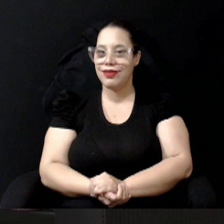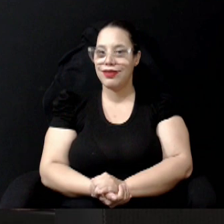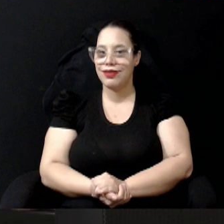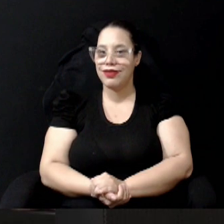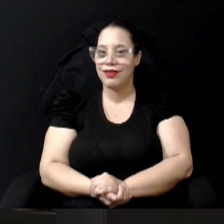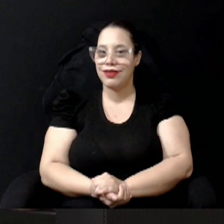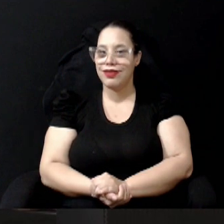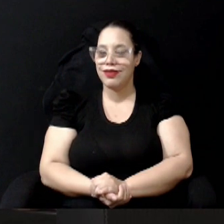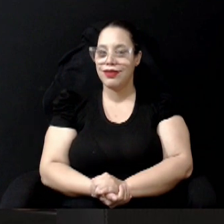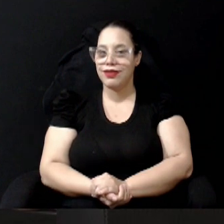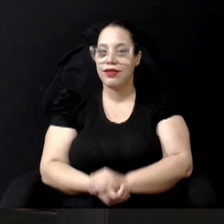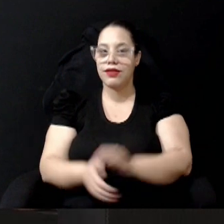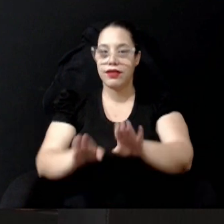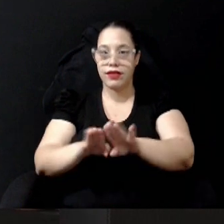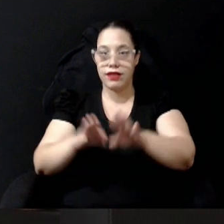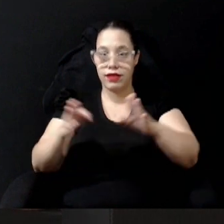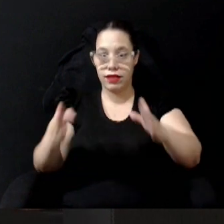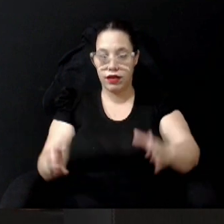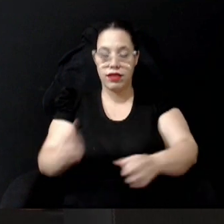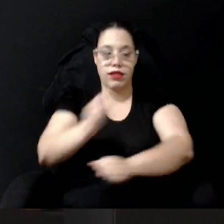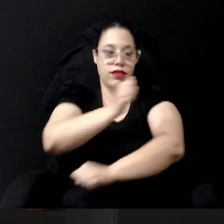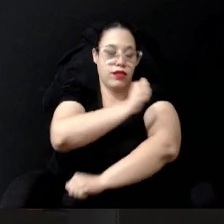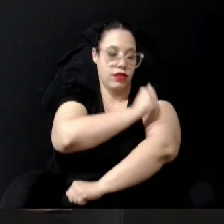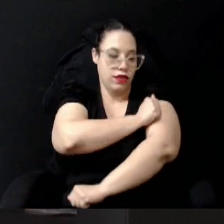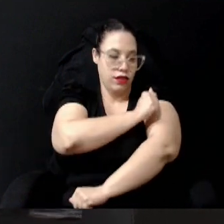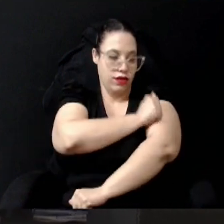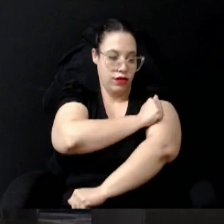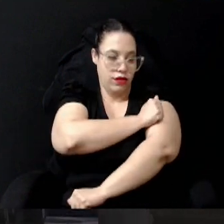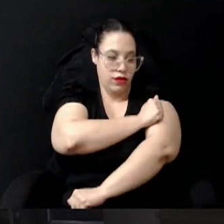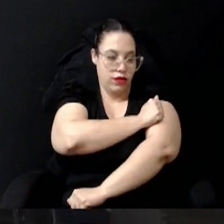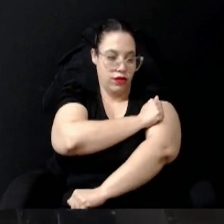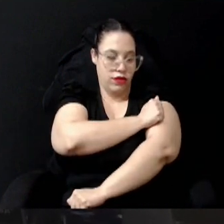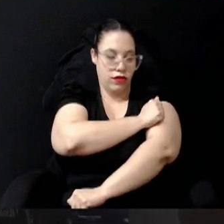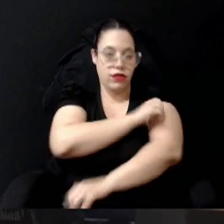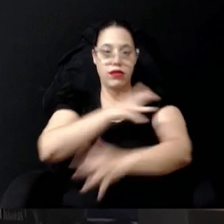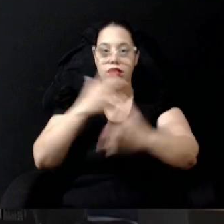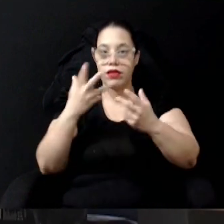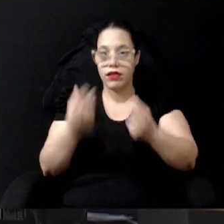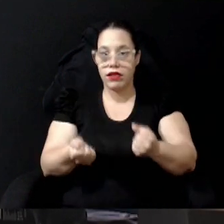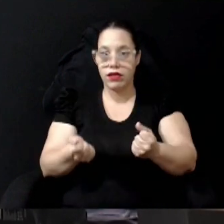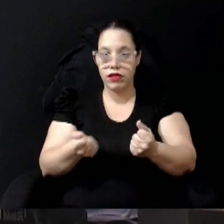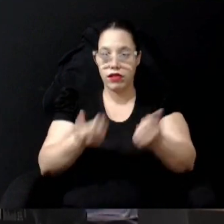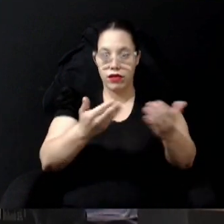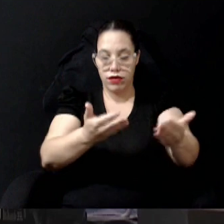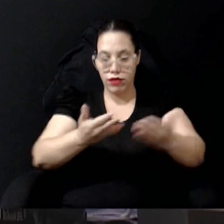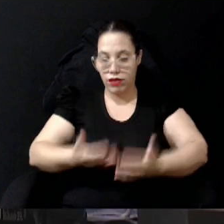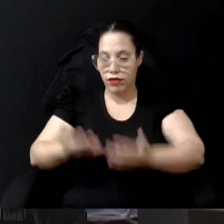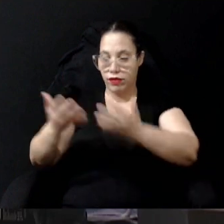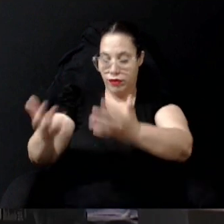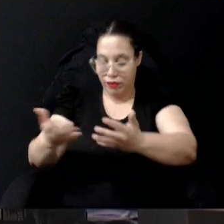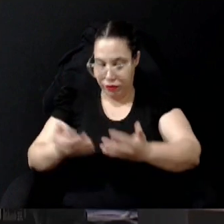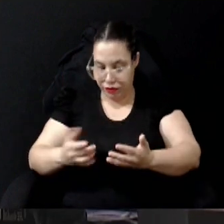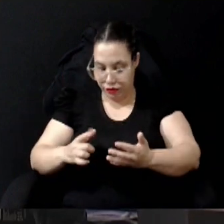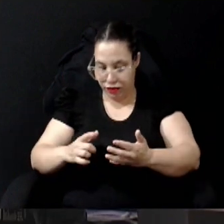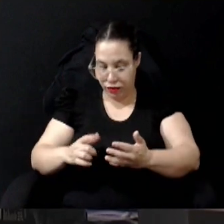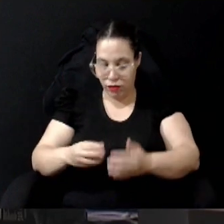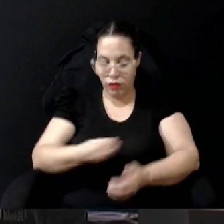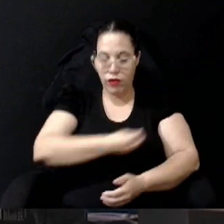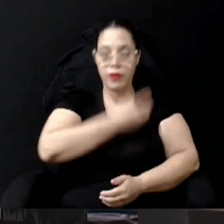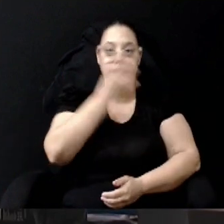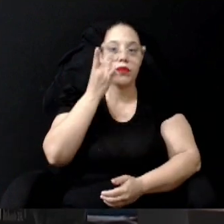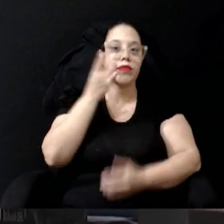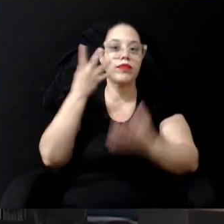Uma vez composta a mesa de autoridades, convidamos os seus componentes e demais presentes a receberem